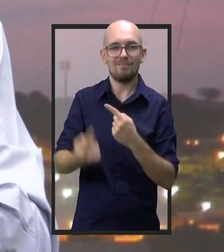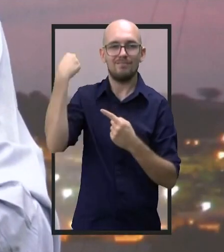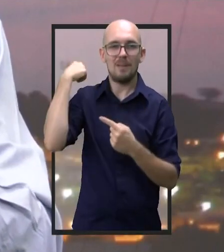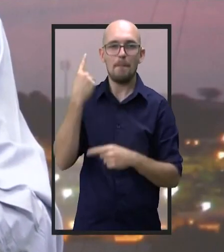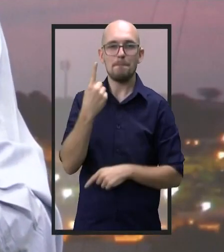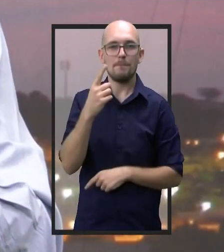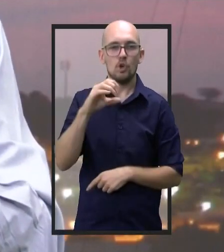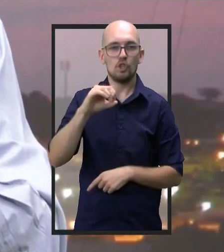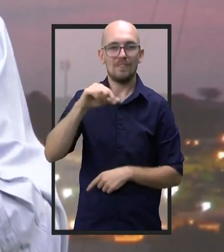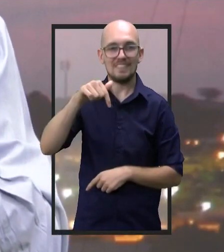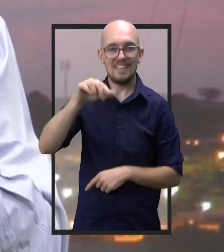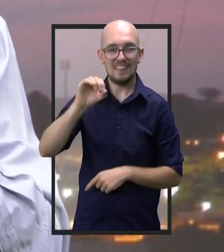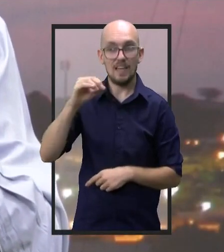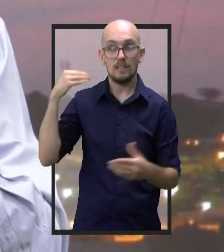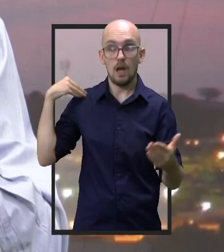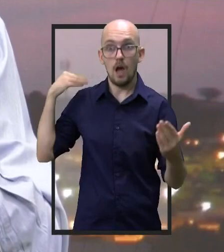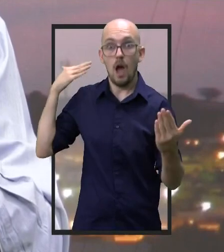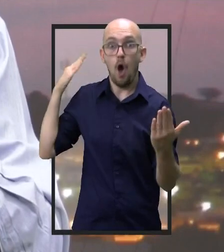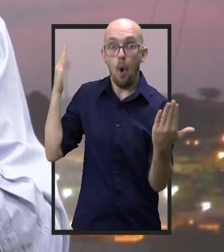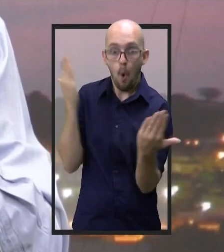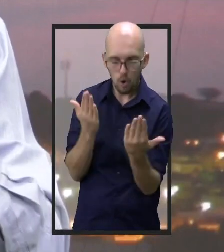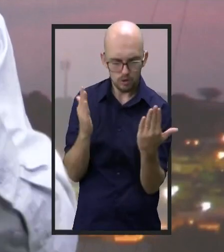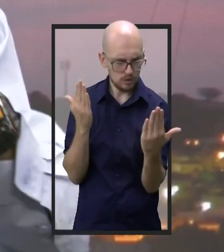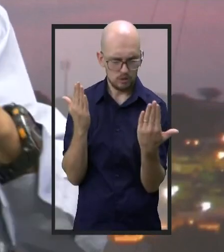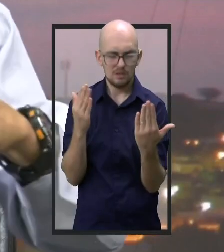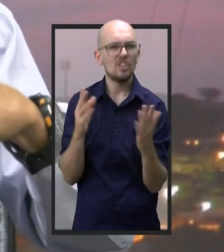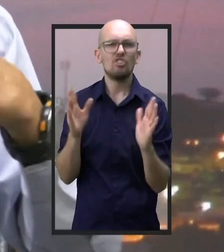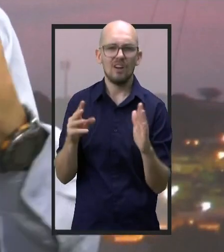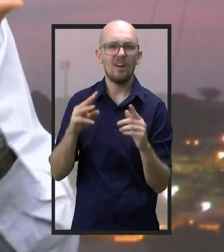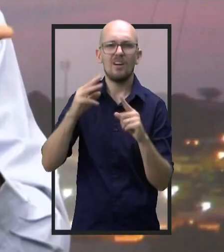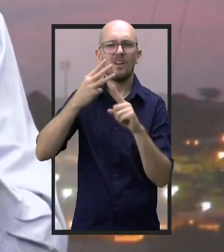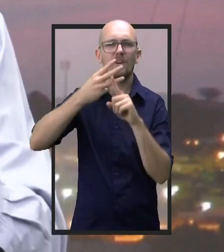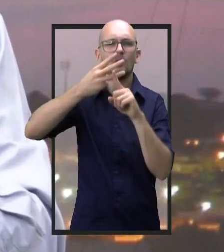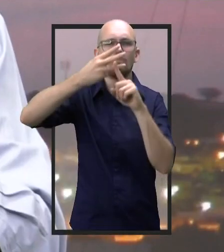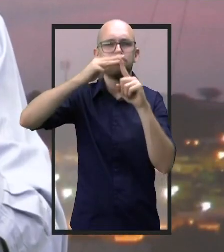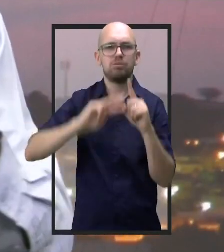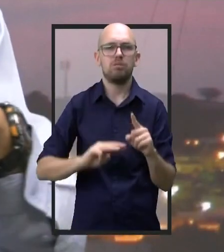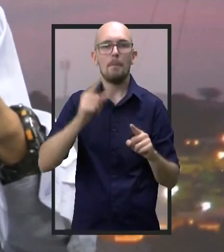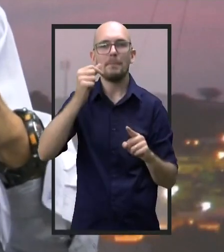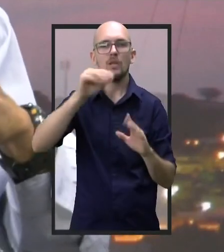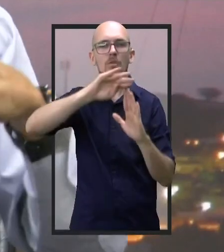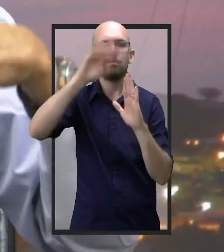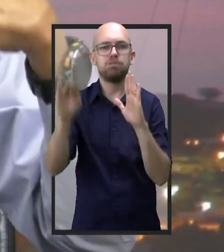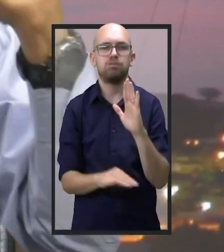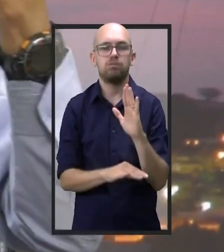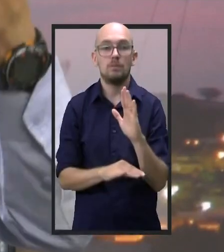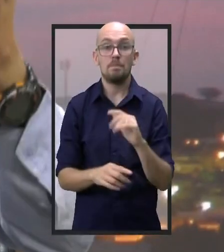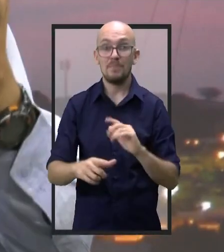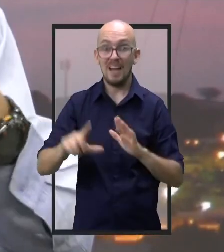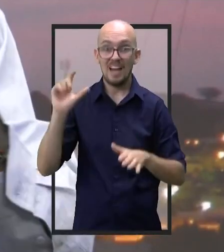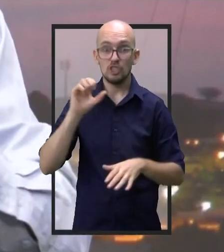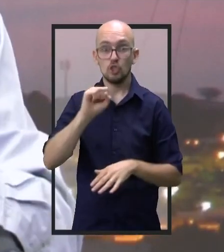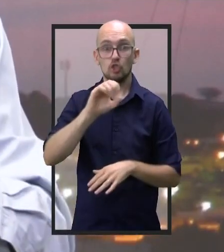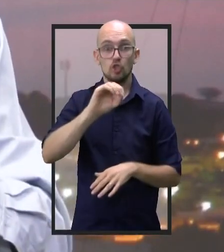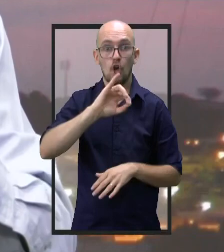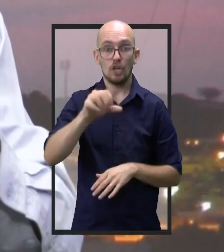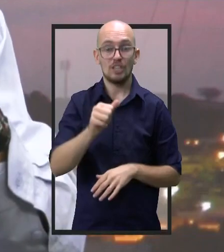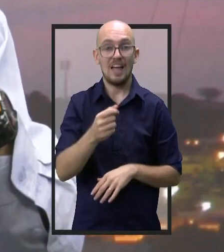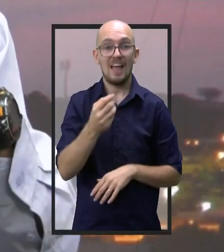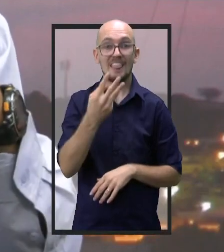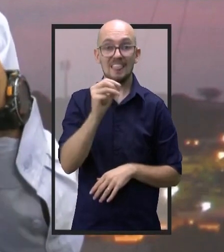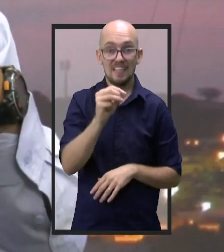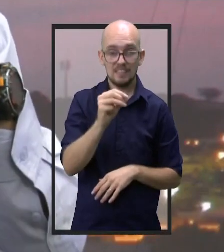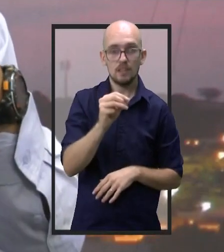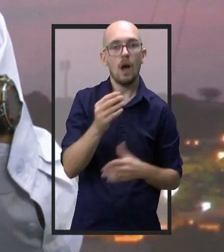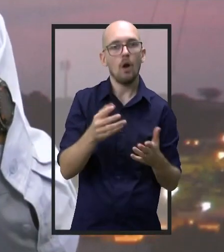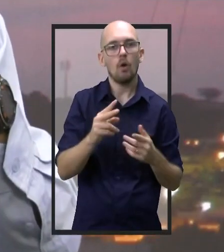estamos com certeza 1/3 abaixo. Que nós aumentamos a produção. Soja era 30 sacos, subiu para 80,